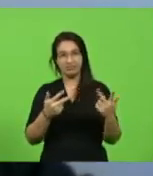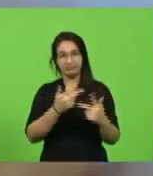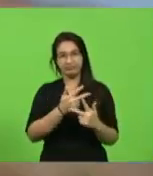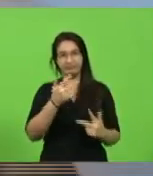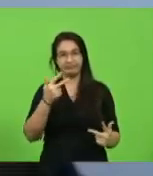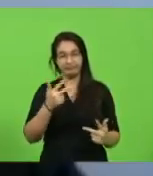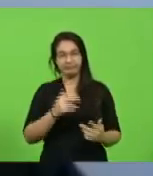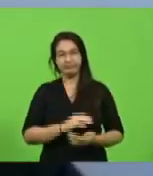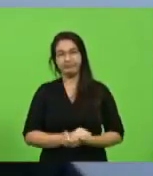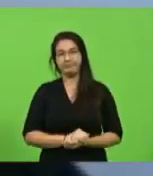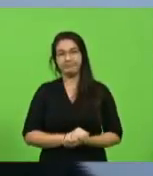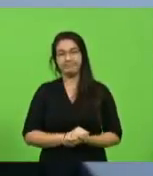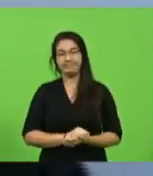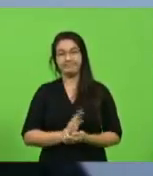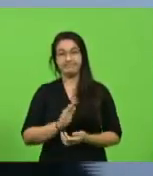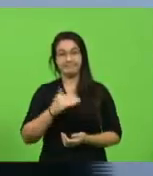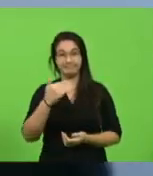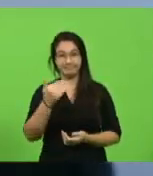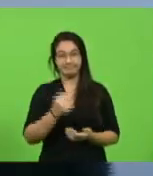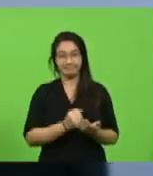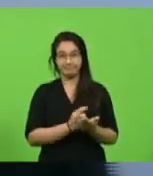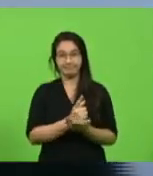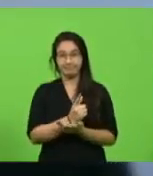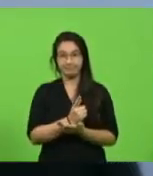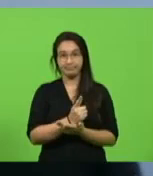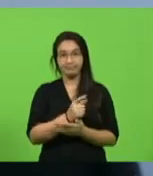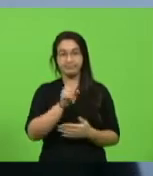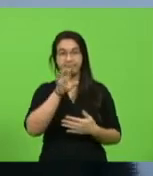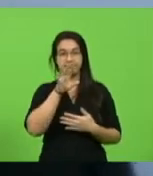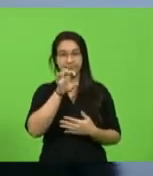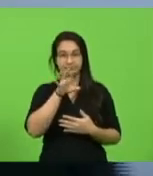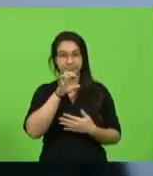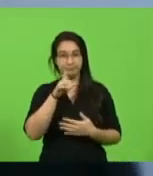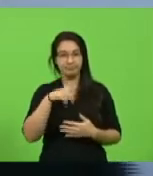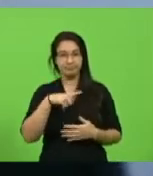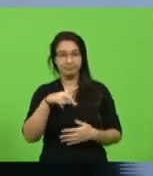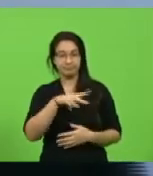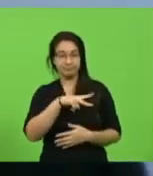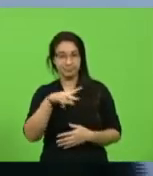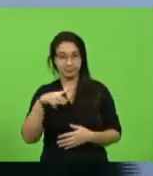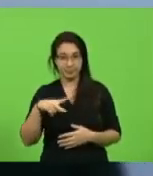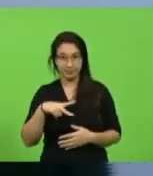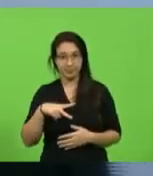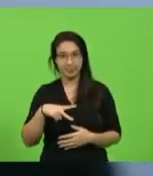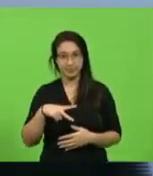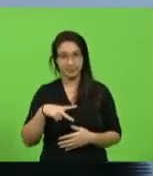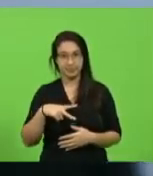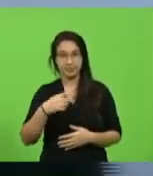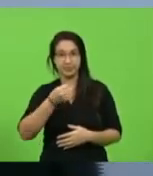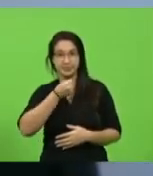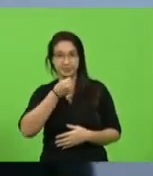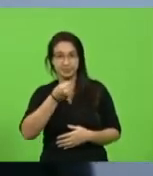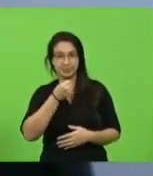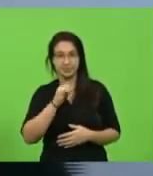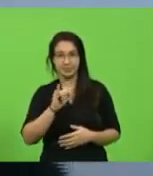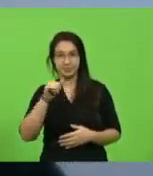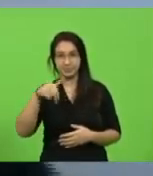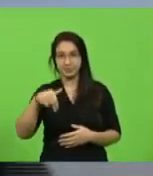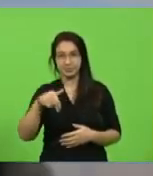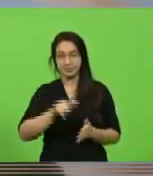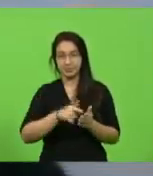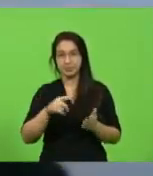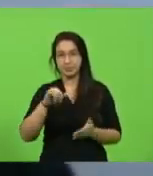fatos referentes à compra fraudulenta dos respiradores terem se tornado públicos, em razão da reportagem do The Intercept Brasil, no